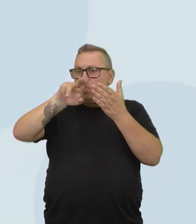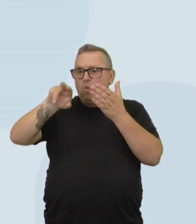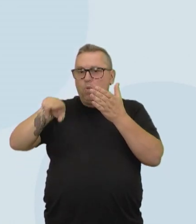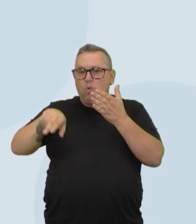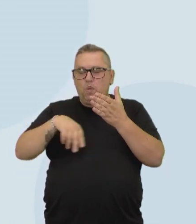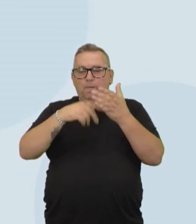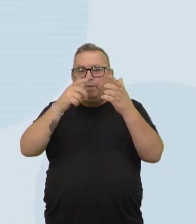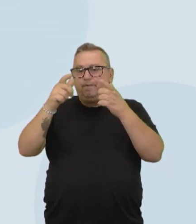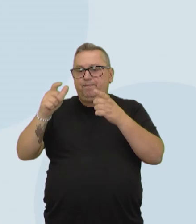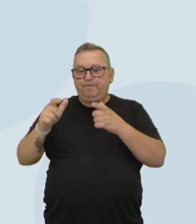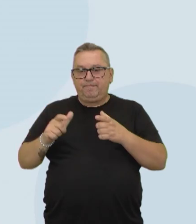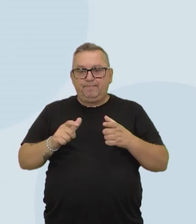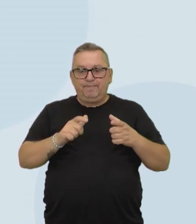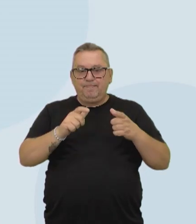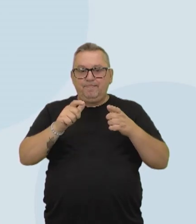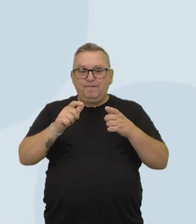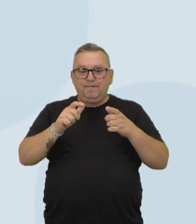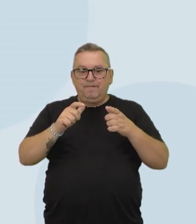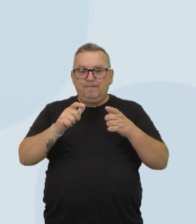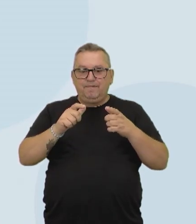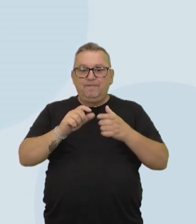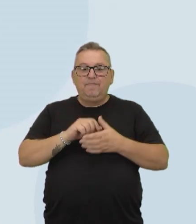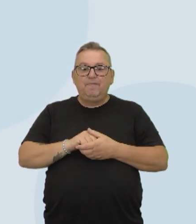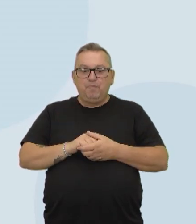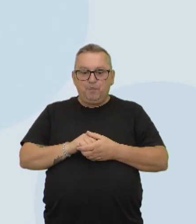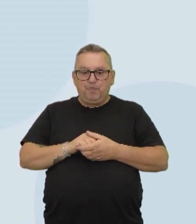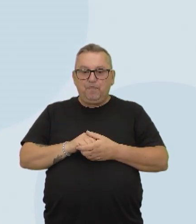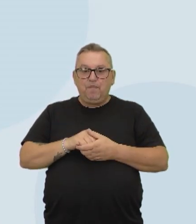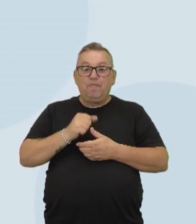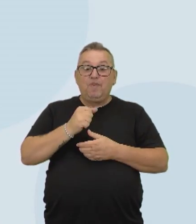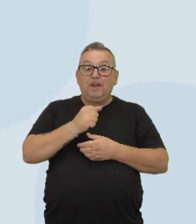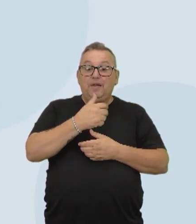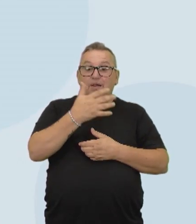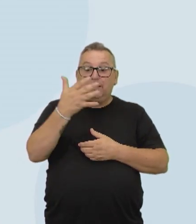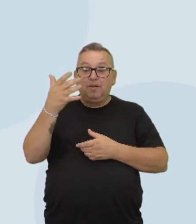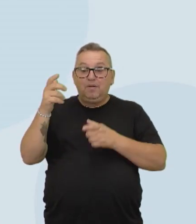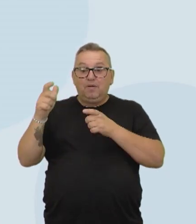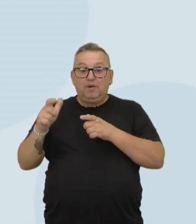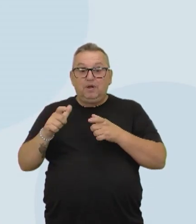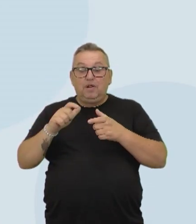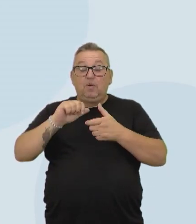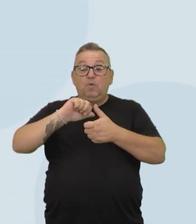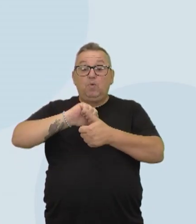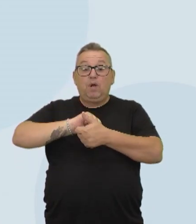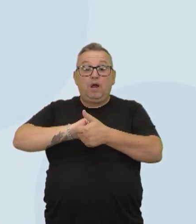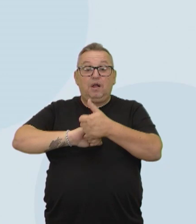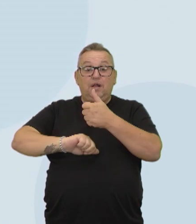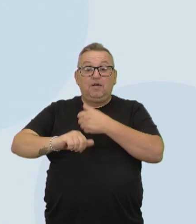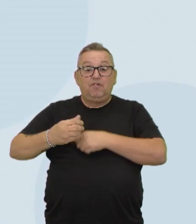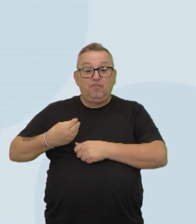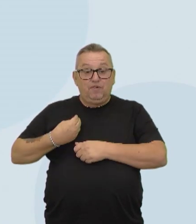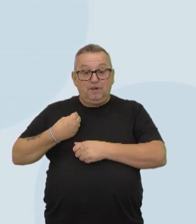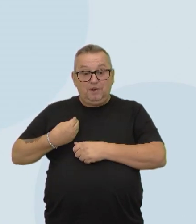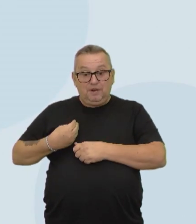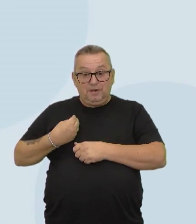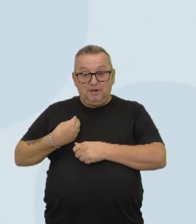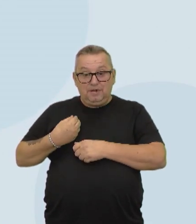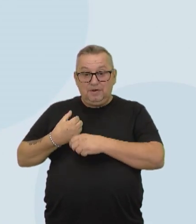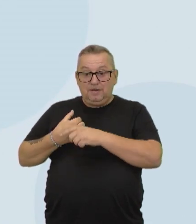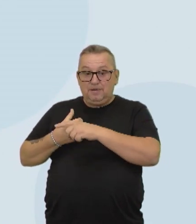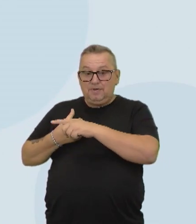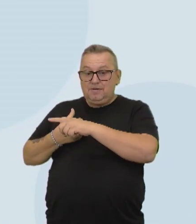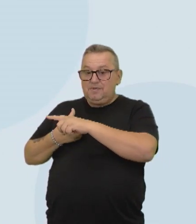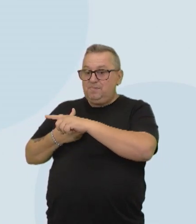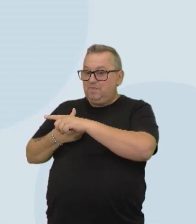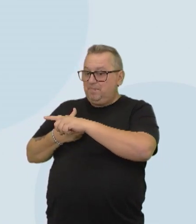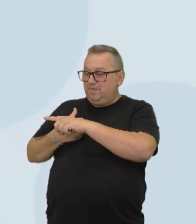de água em diferentes lugares e tempos. Unidade temática, natureza, ambientes e qualidade de vida.